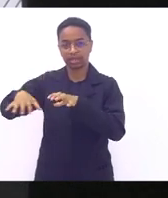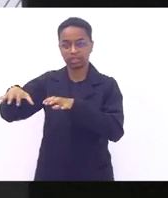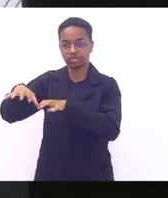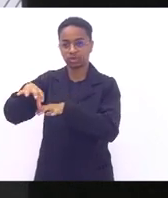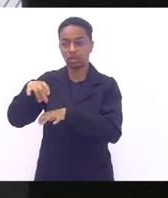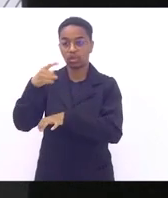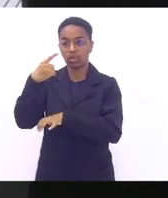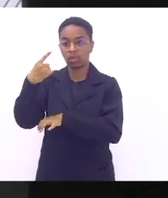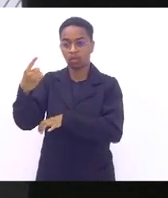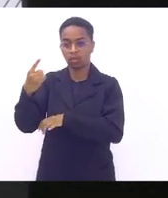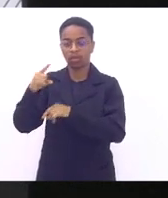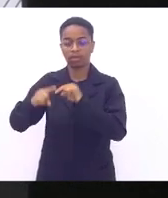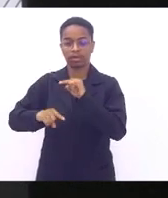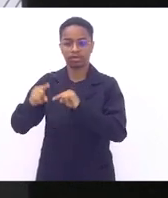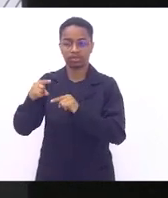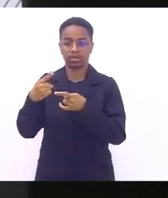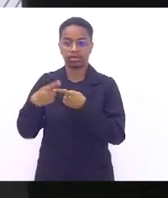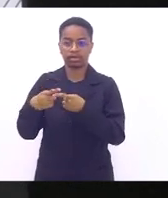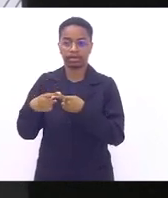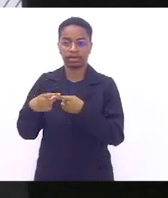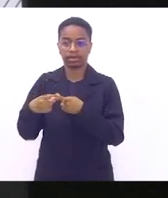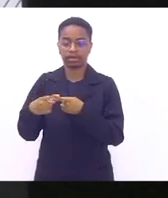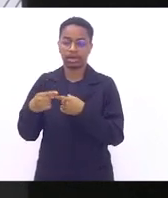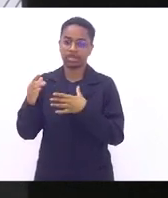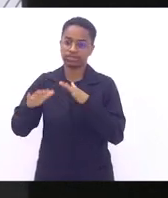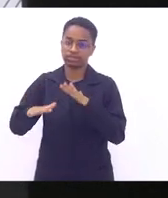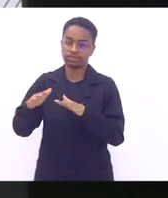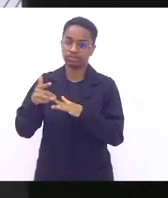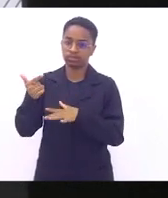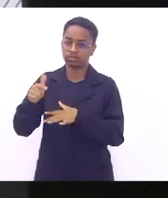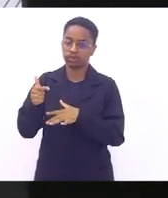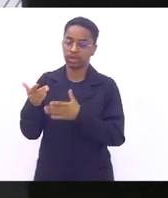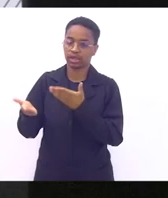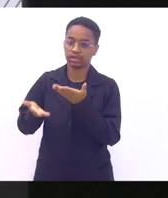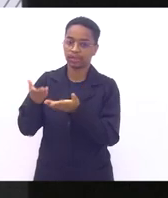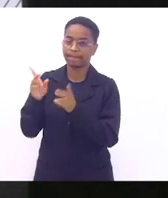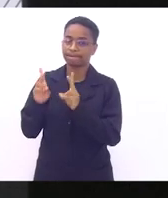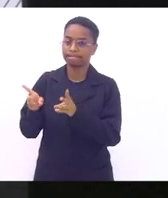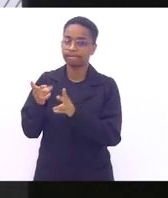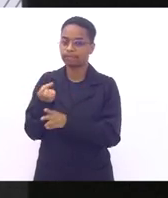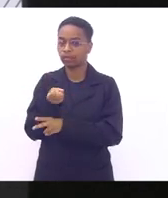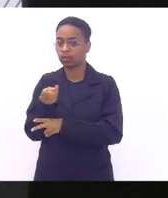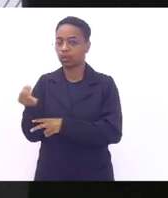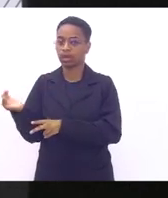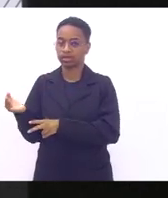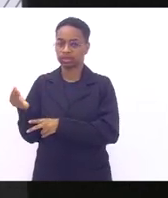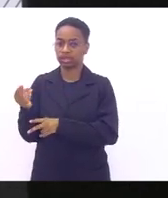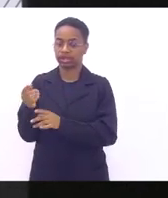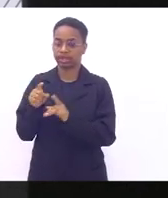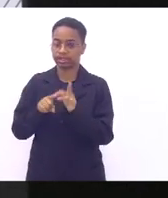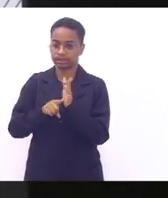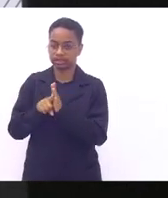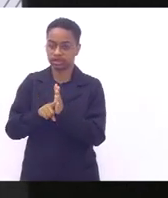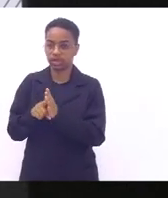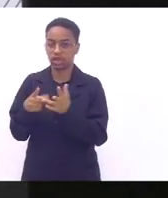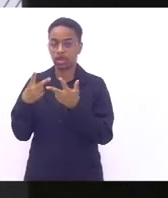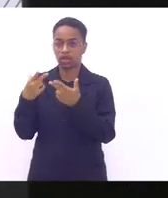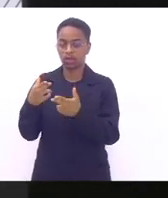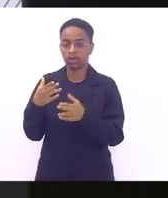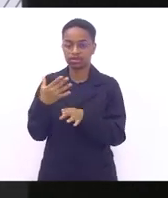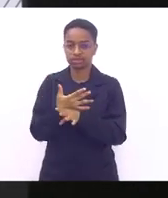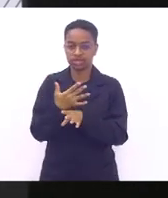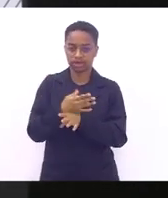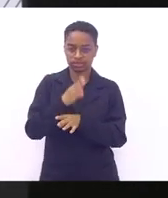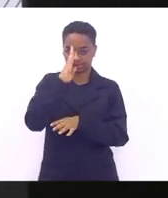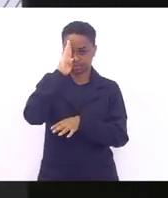máquina, ainda que ela não vá atender a mesma quantidade de exames que as máquinas dos municípios